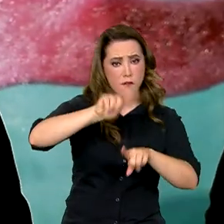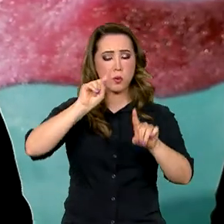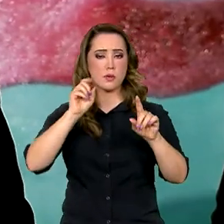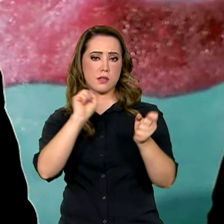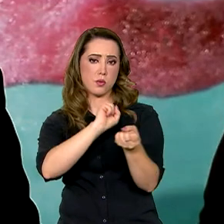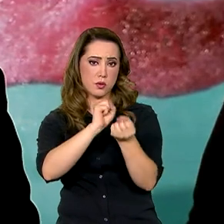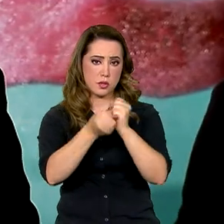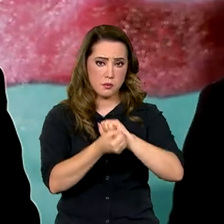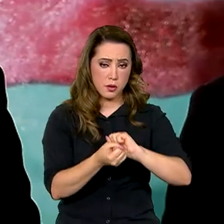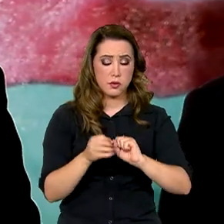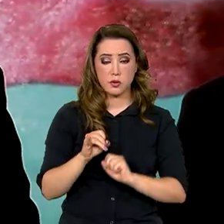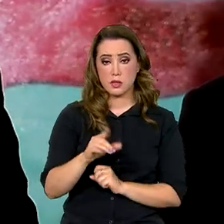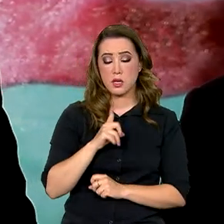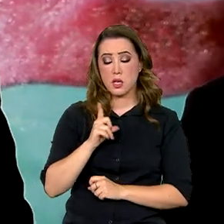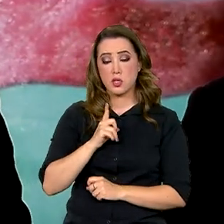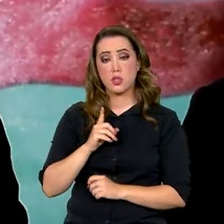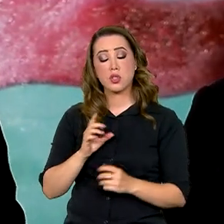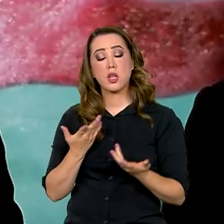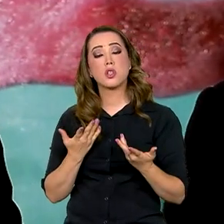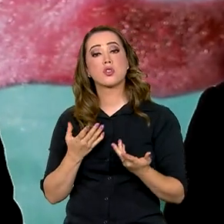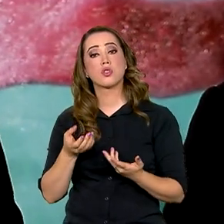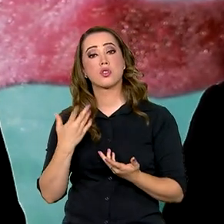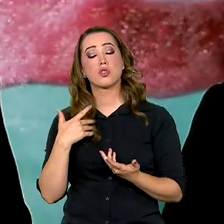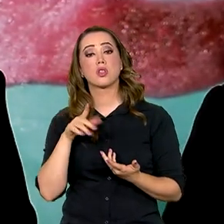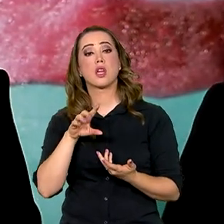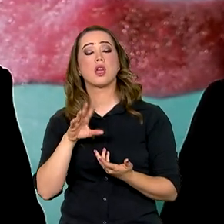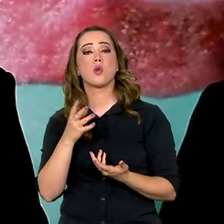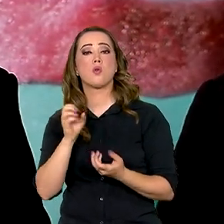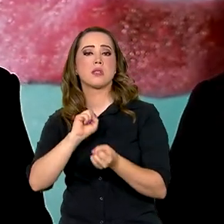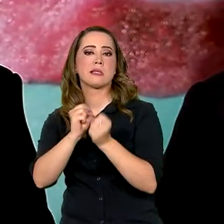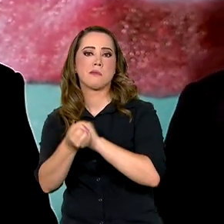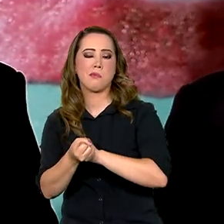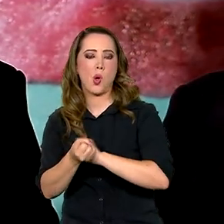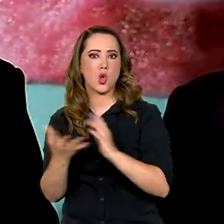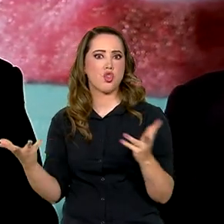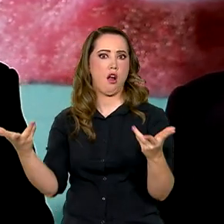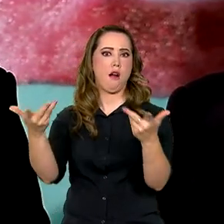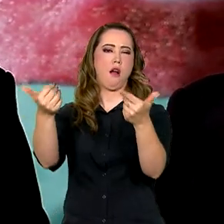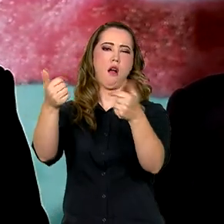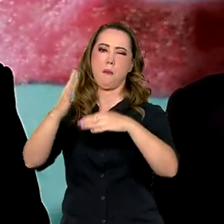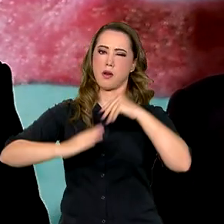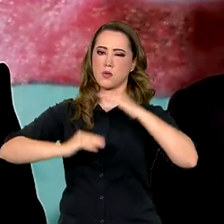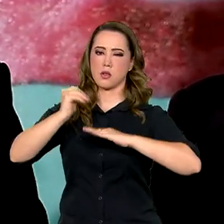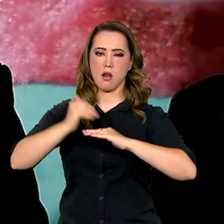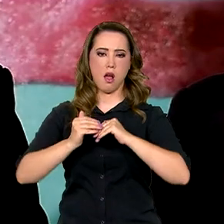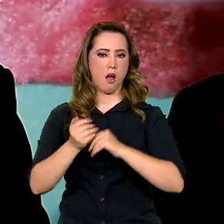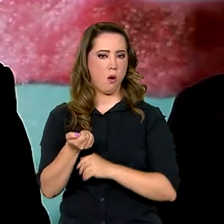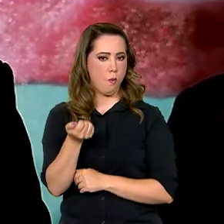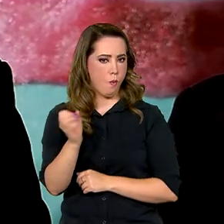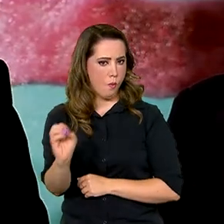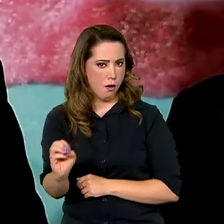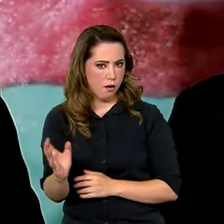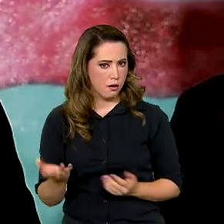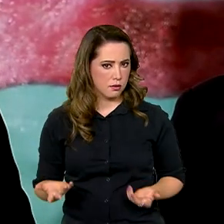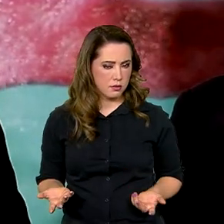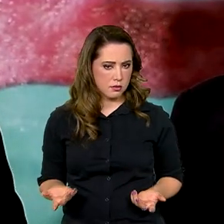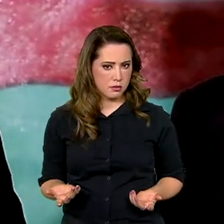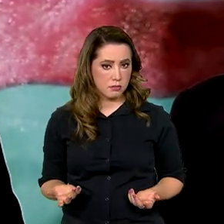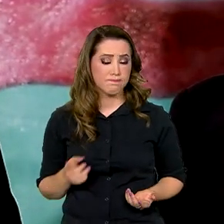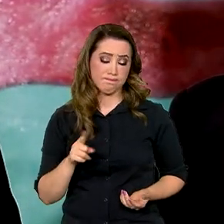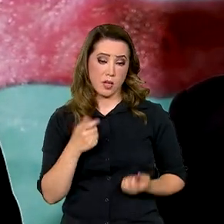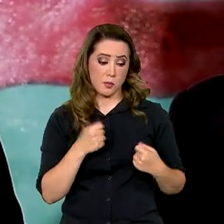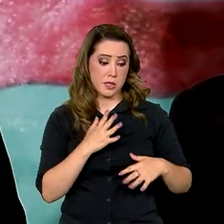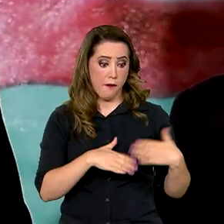momento em que temos um esporte de qualidade quase Zero no país nós temos muito avançar muito a crescer e tenho certeza